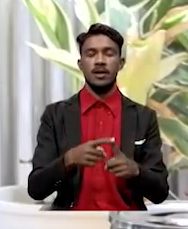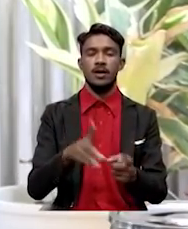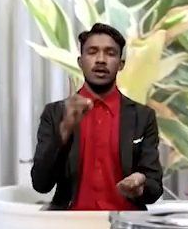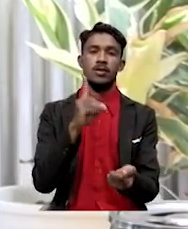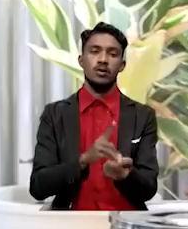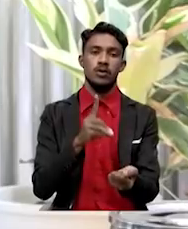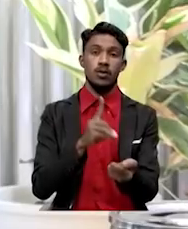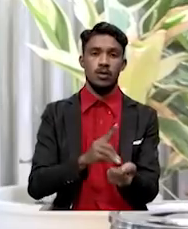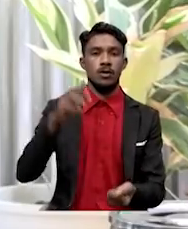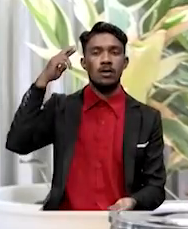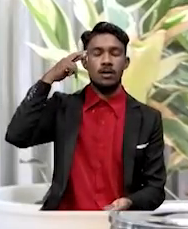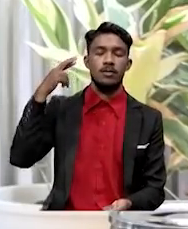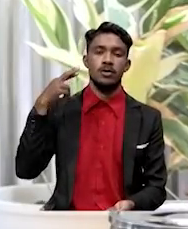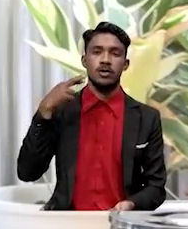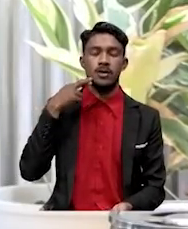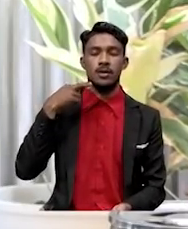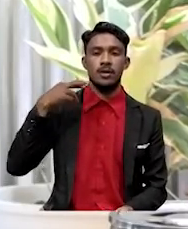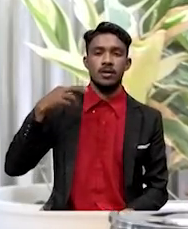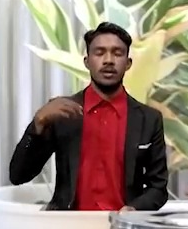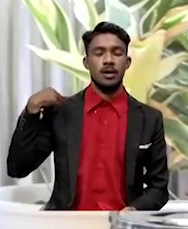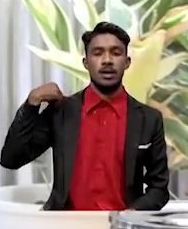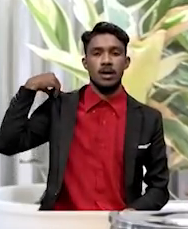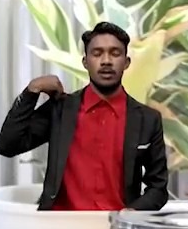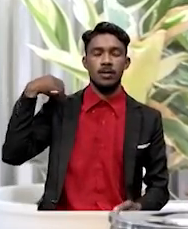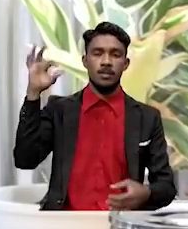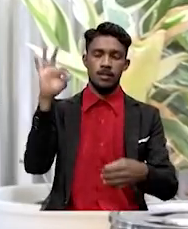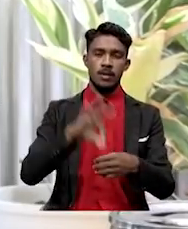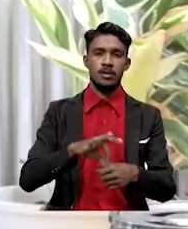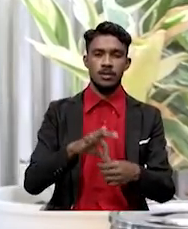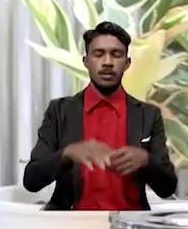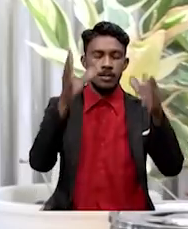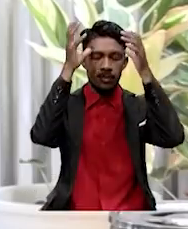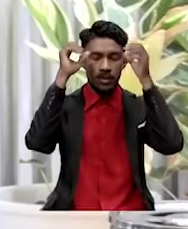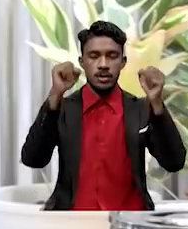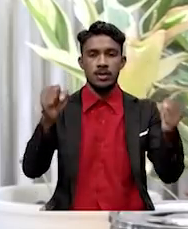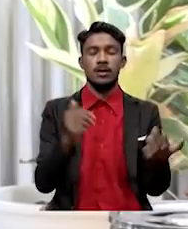Horta, candidato eleito para presidente da República,